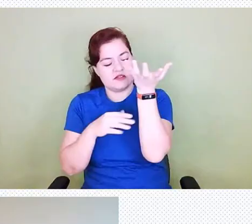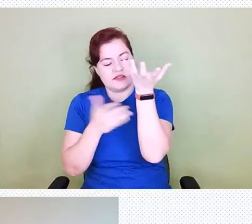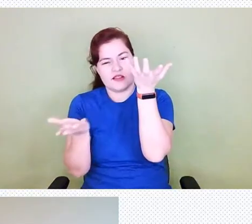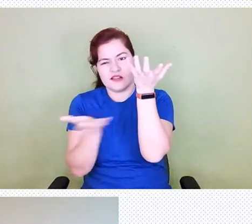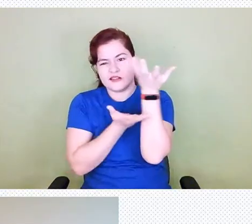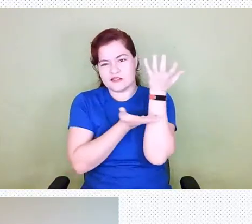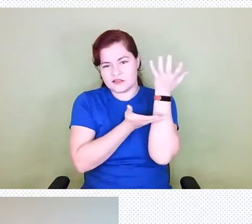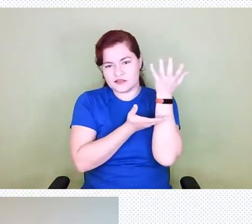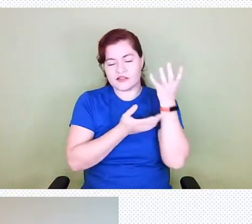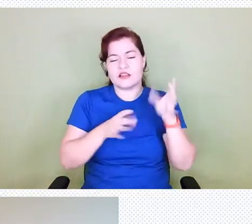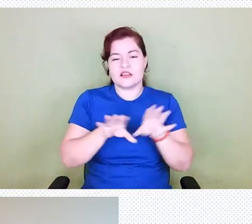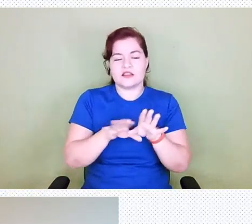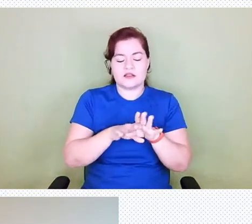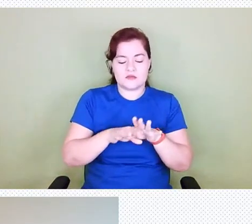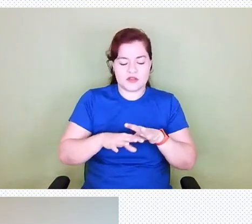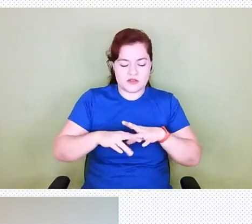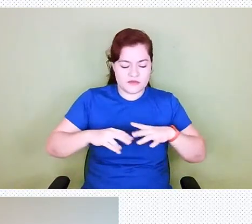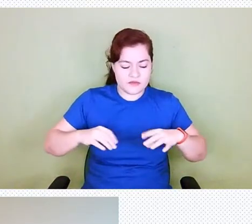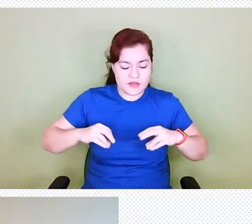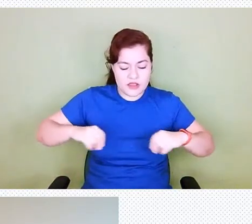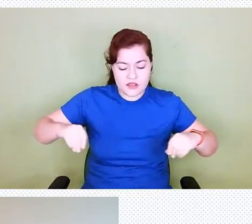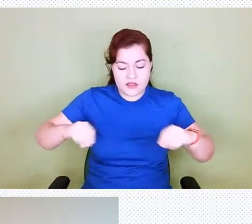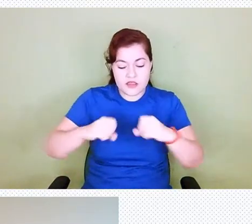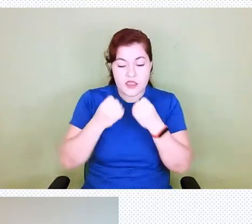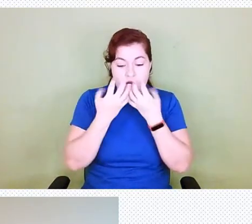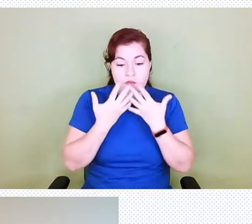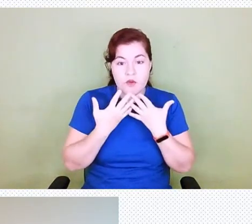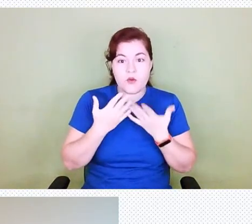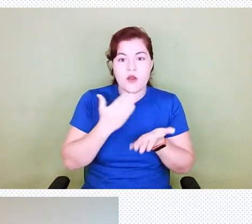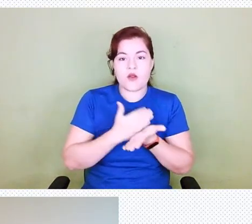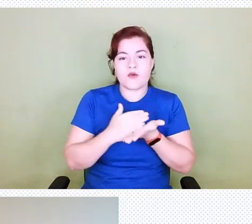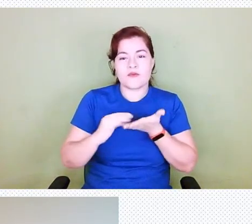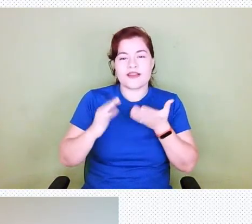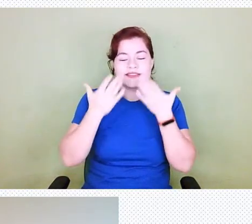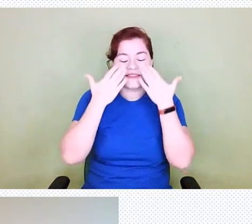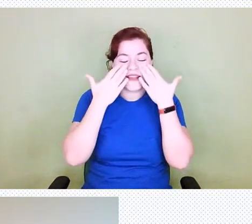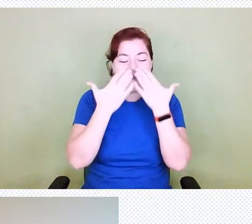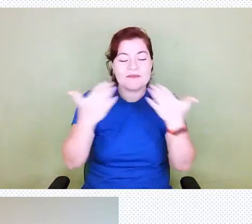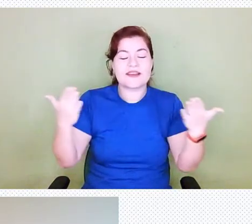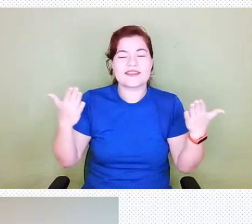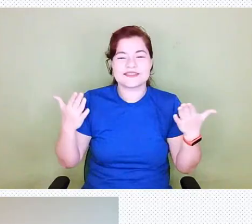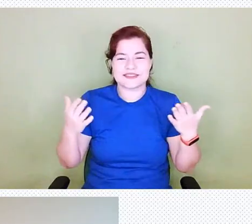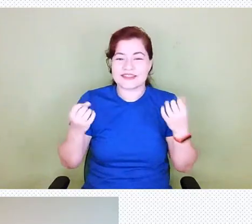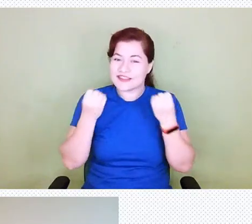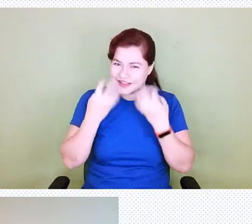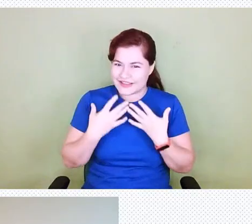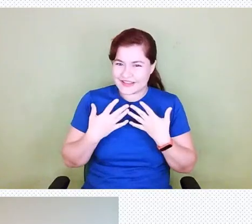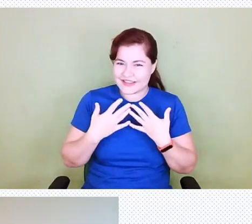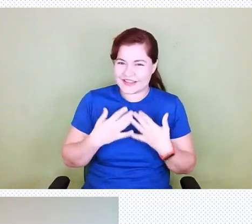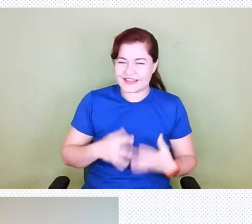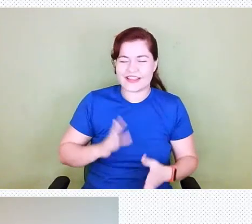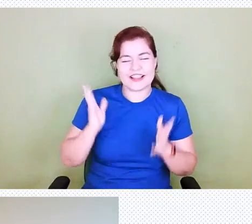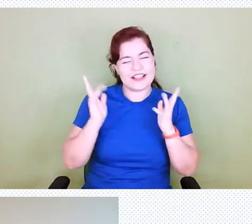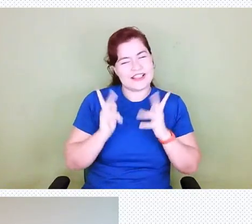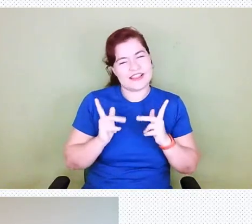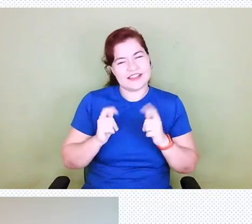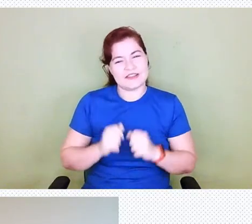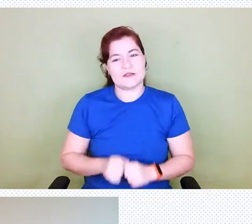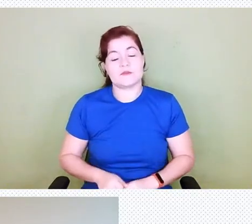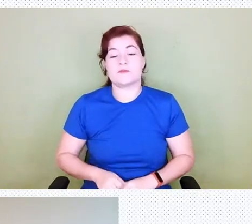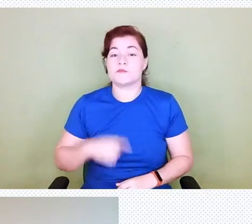os calhaus, e a terra fértil vai brotando, não é, minha amiga? Que coisa linda. E nós